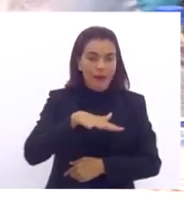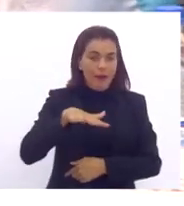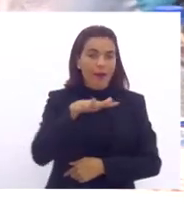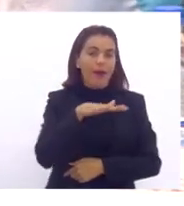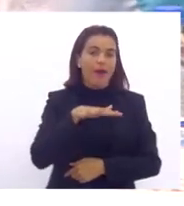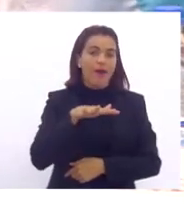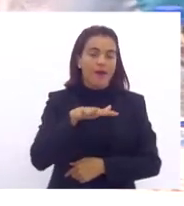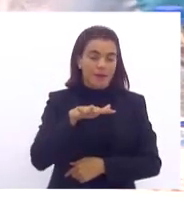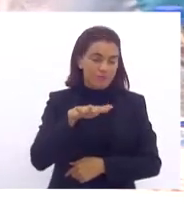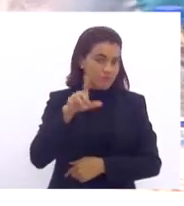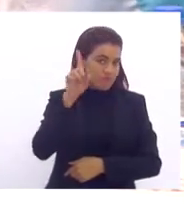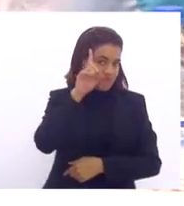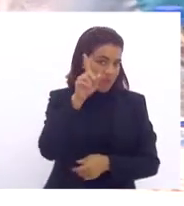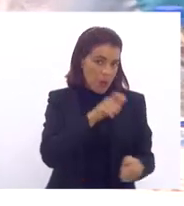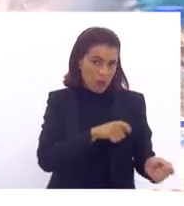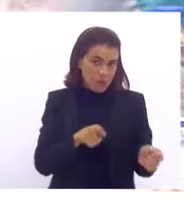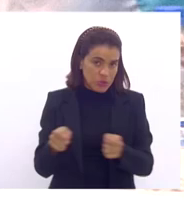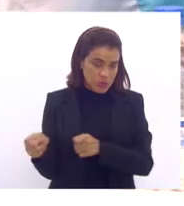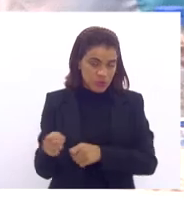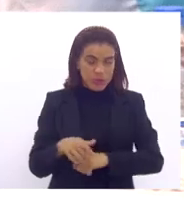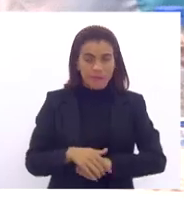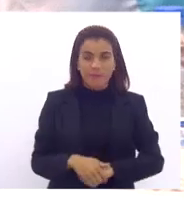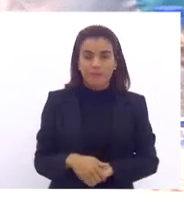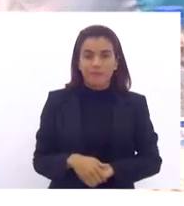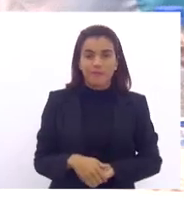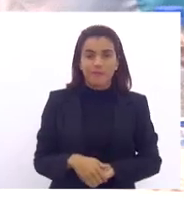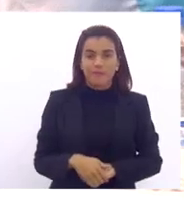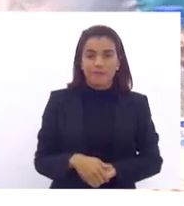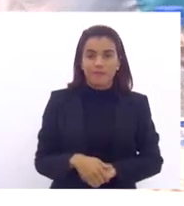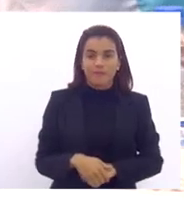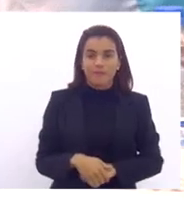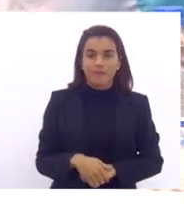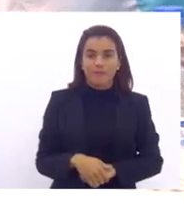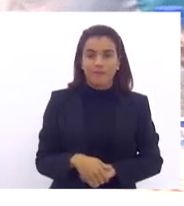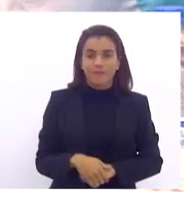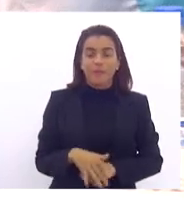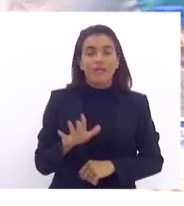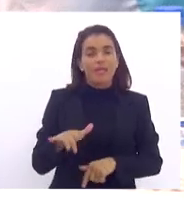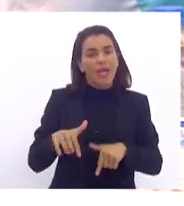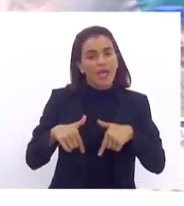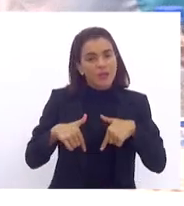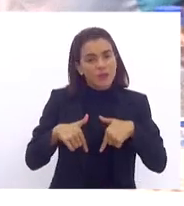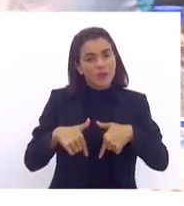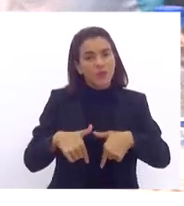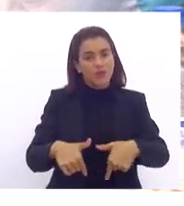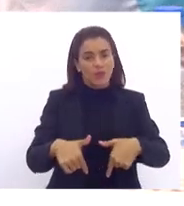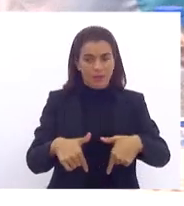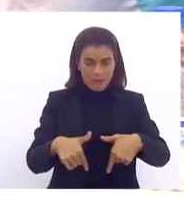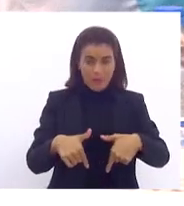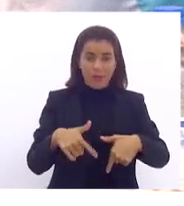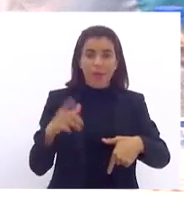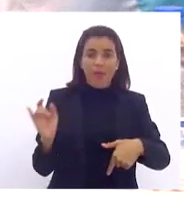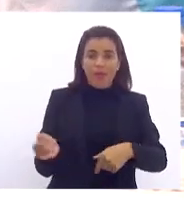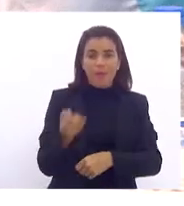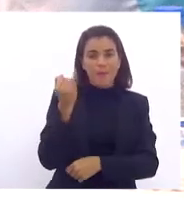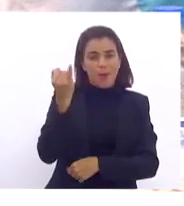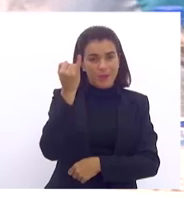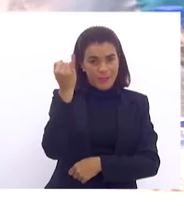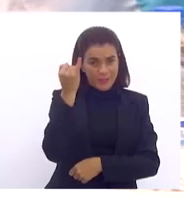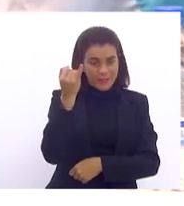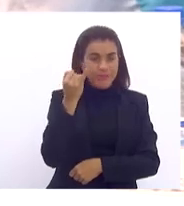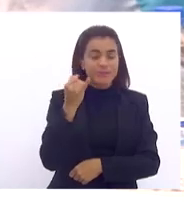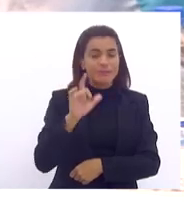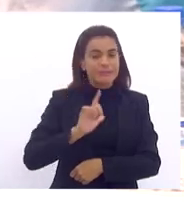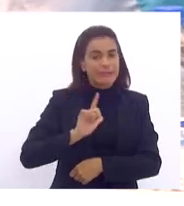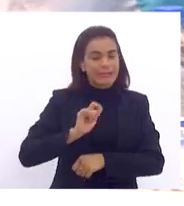seja no dia a dia por fora das redes sociais e essa atuação é tão relevante e tão importante tem tanto